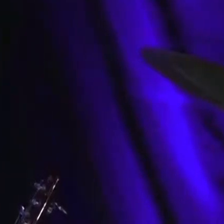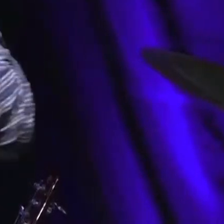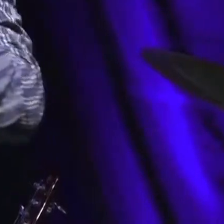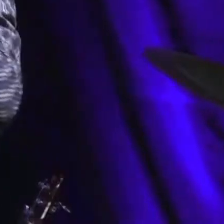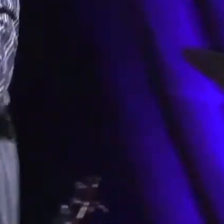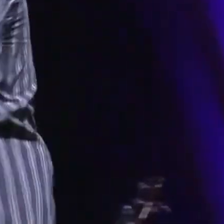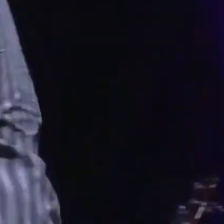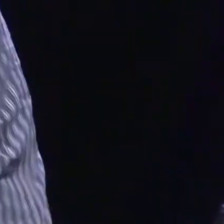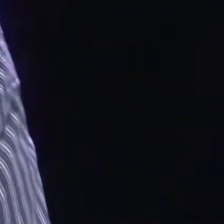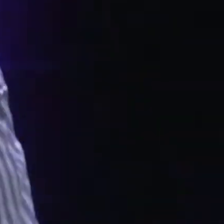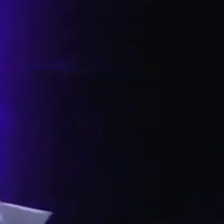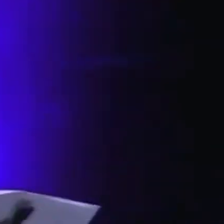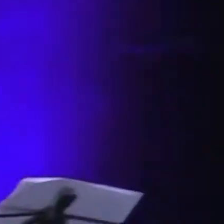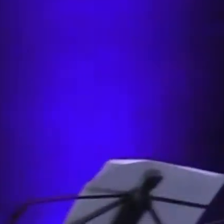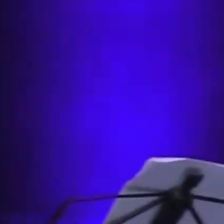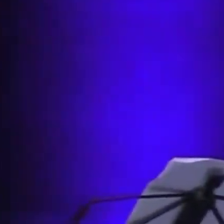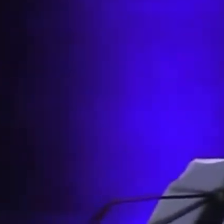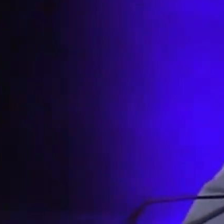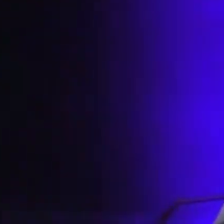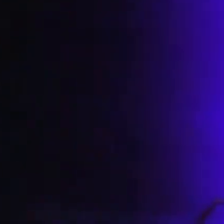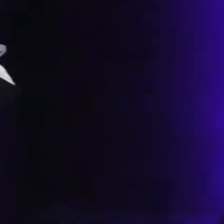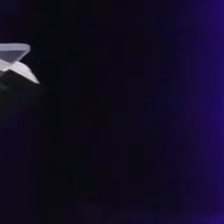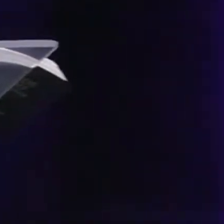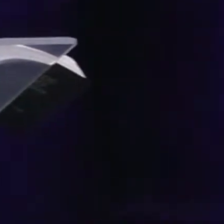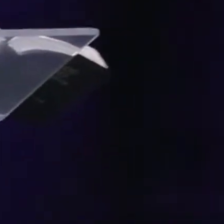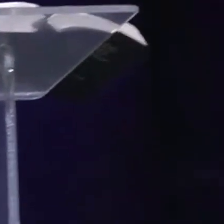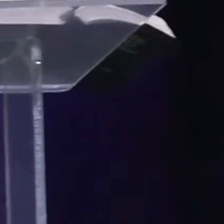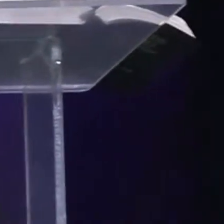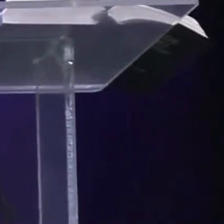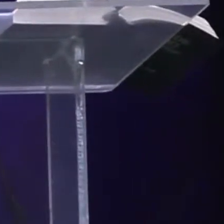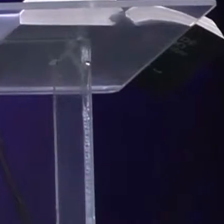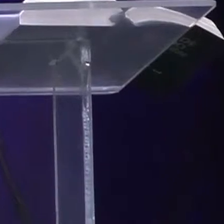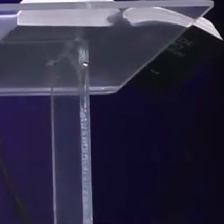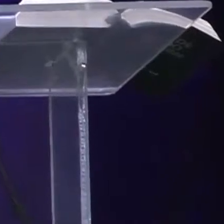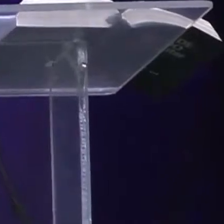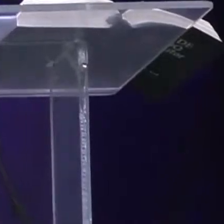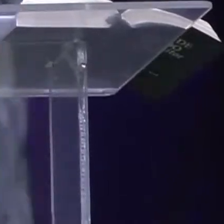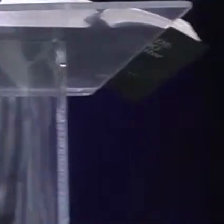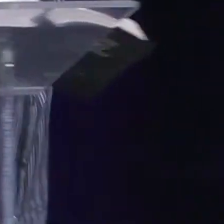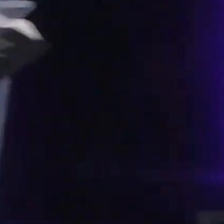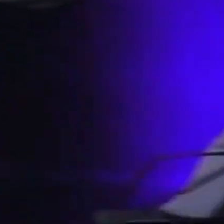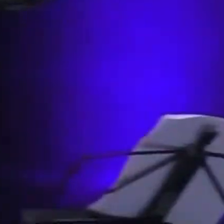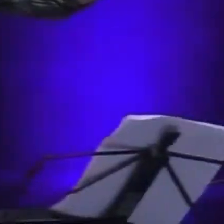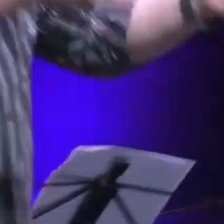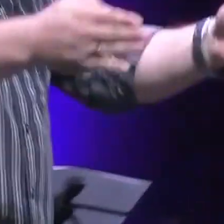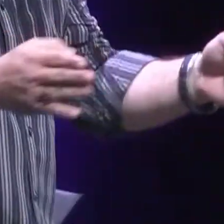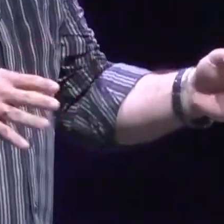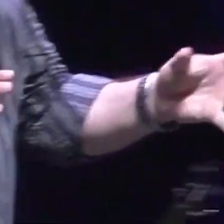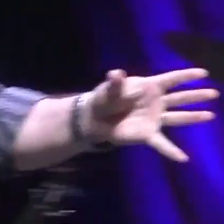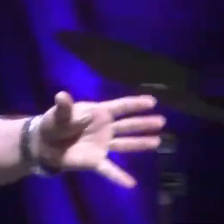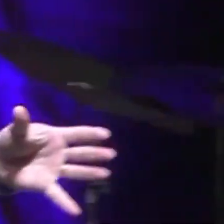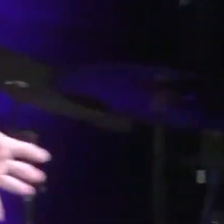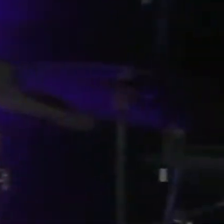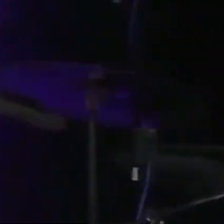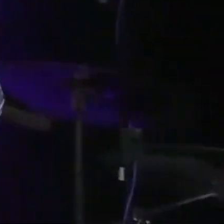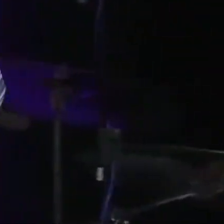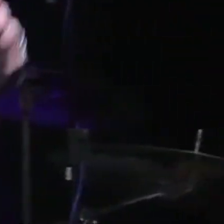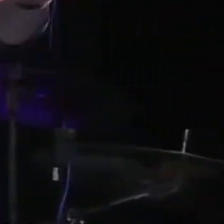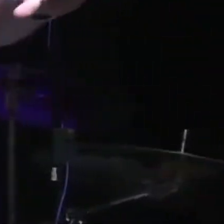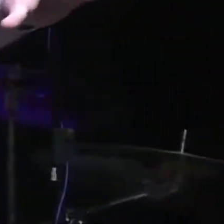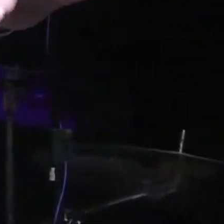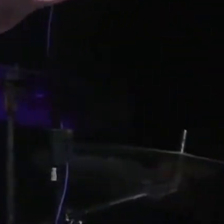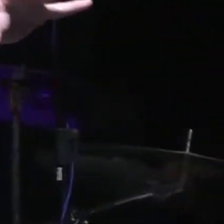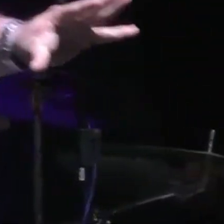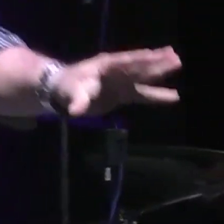que nós queremos, não o que eles querem. Então você vai trazer para o culto do seu filho, ele vai